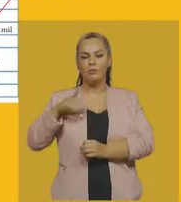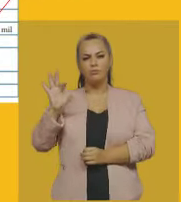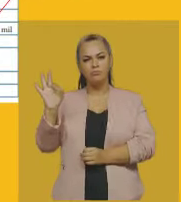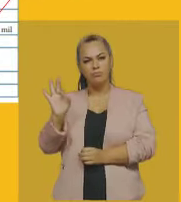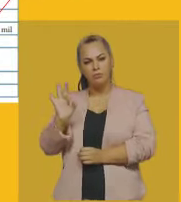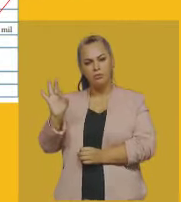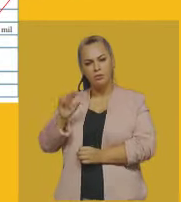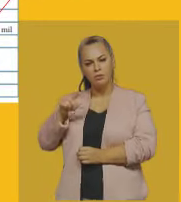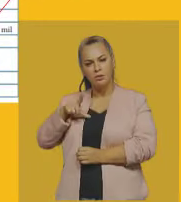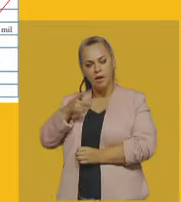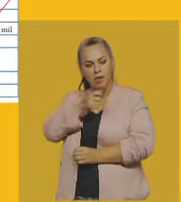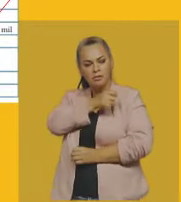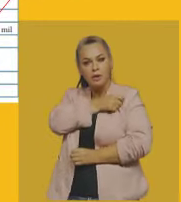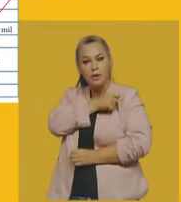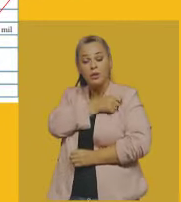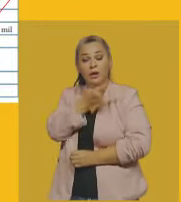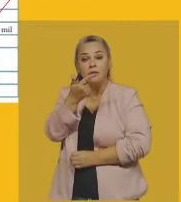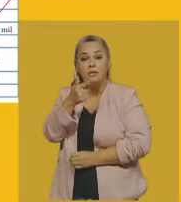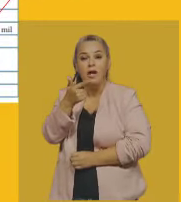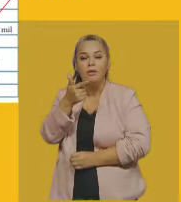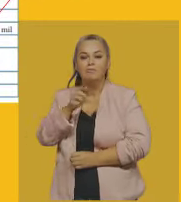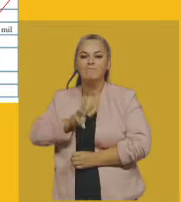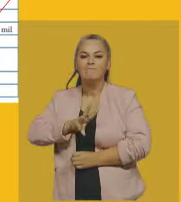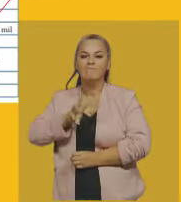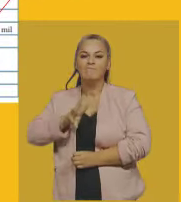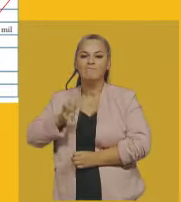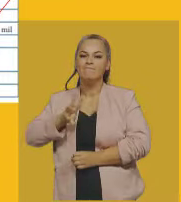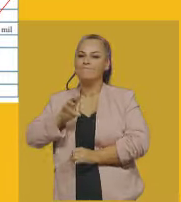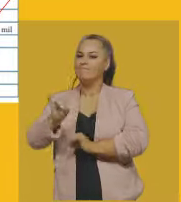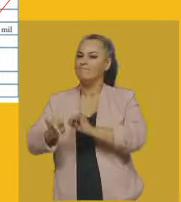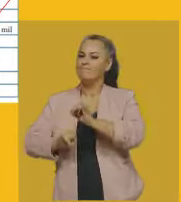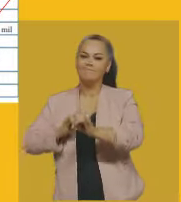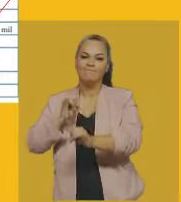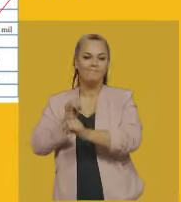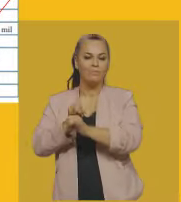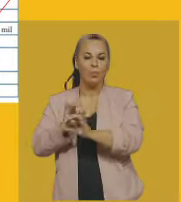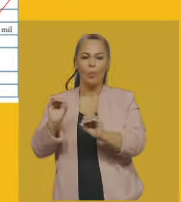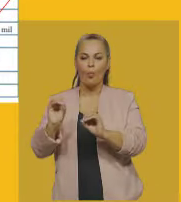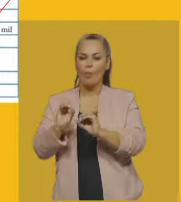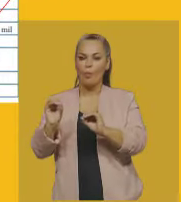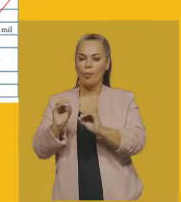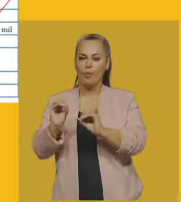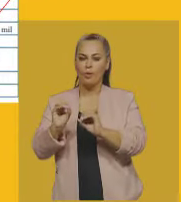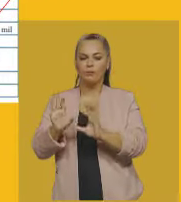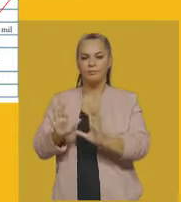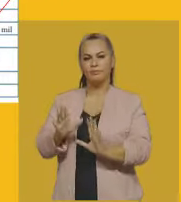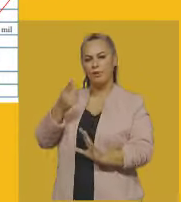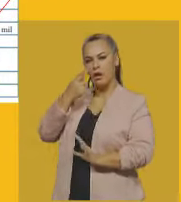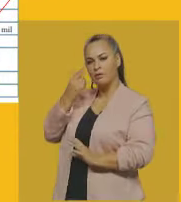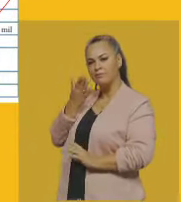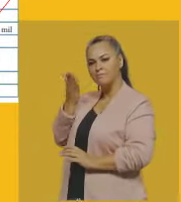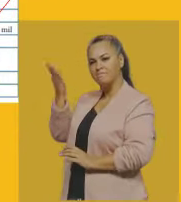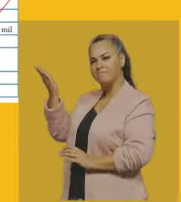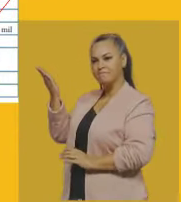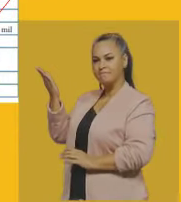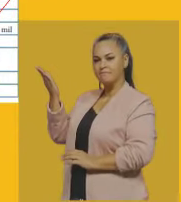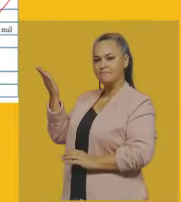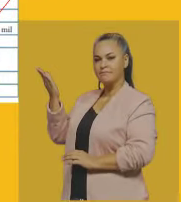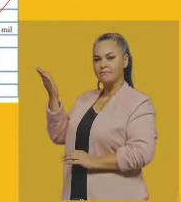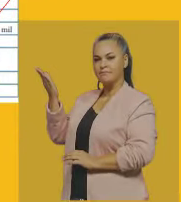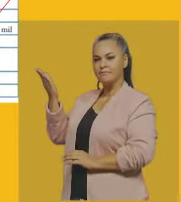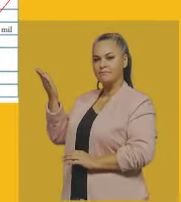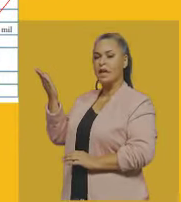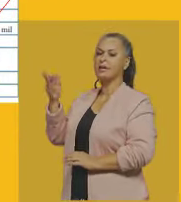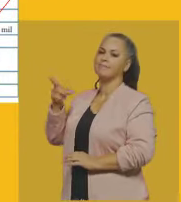tem nenhum acesso à internet, nenhum. E a conclusão que se chegou através de dados do IBGE é que cerca